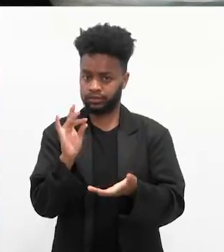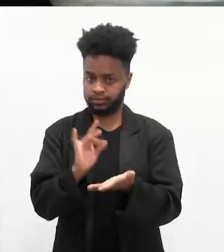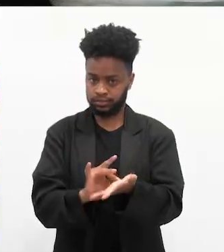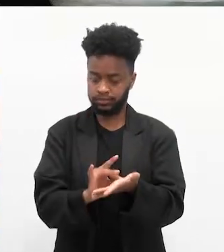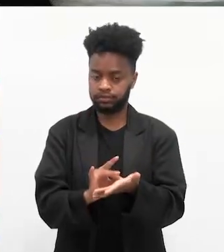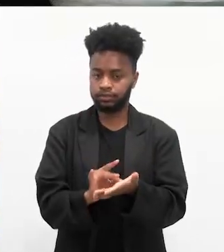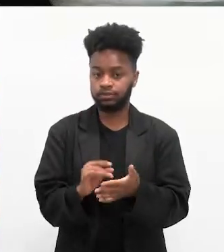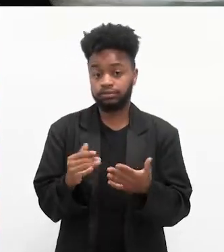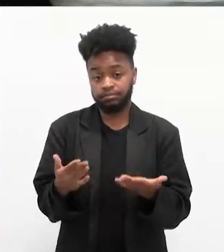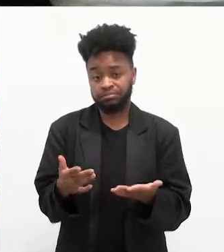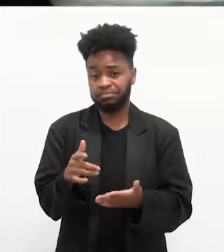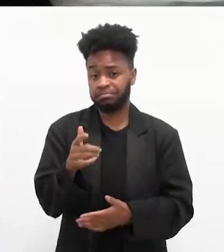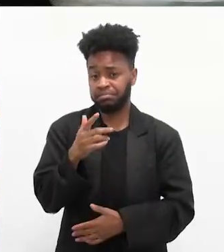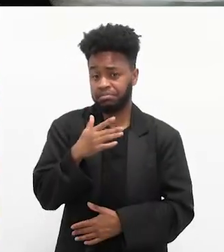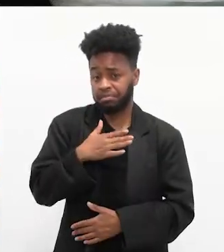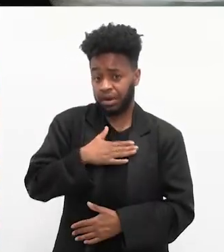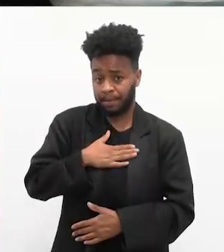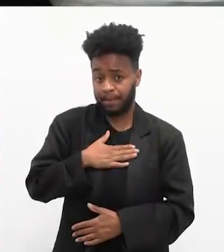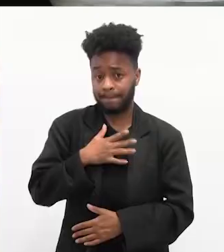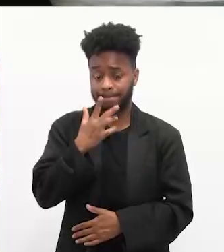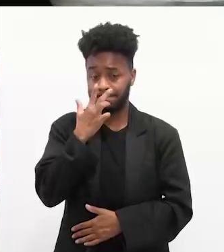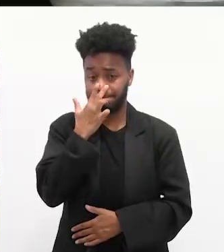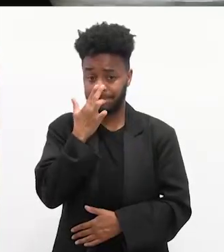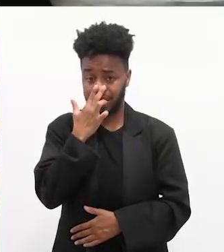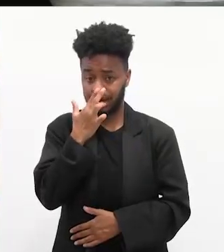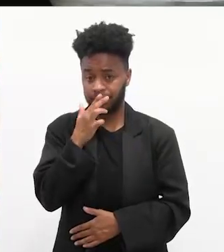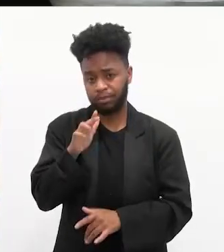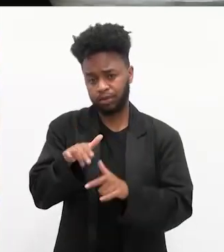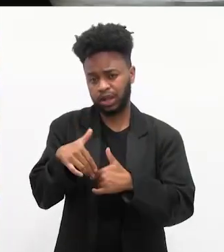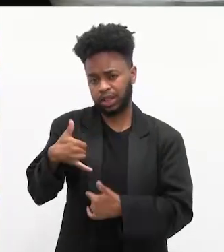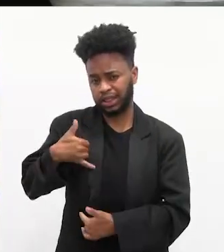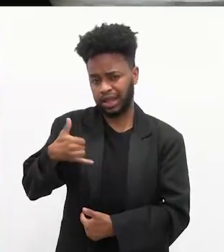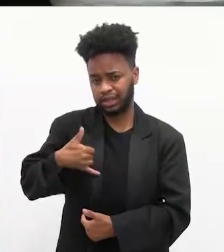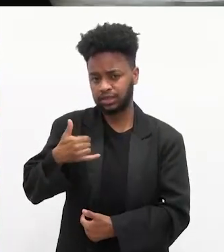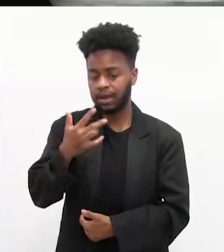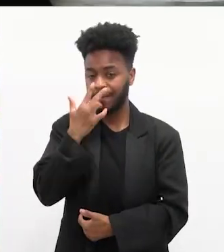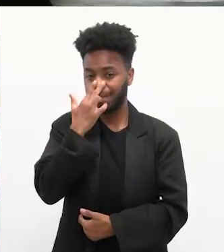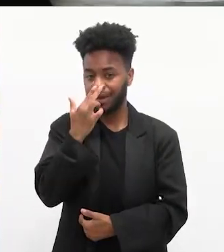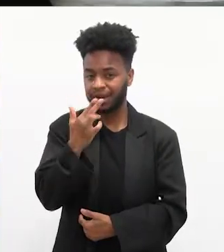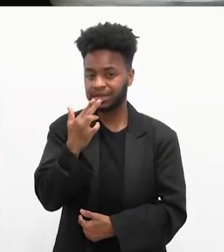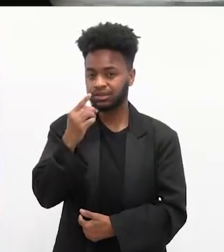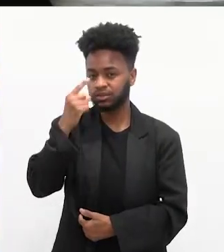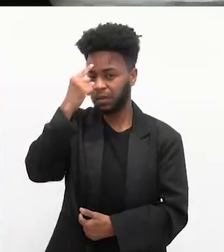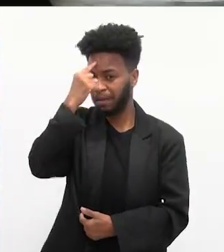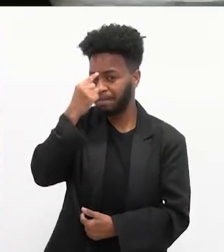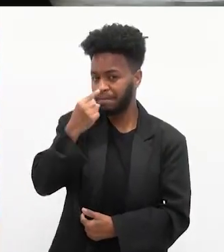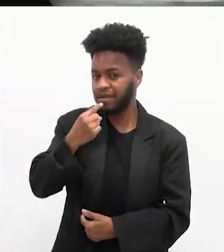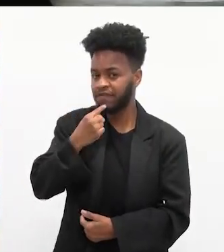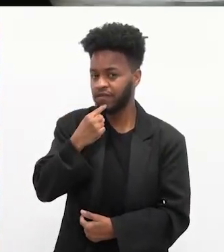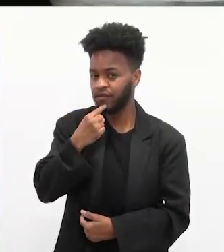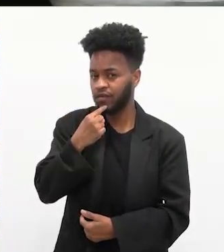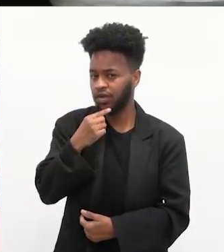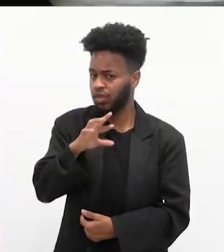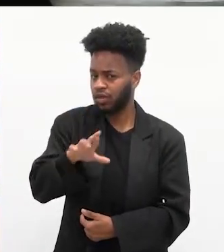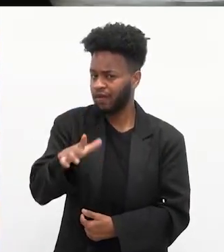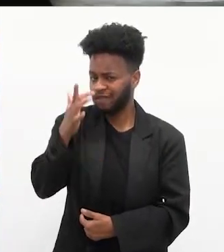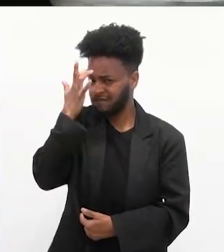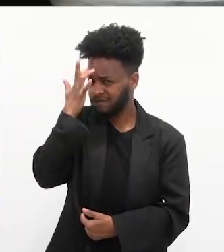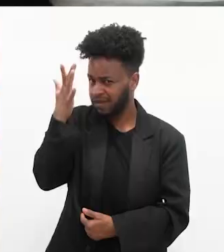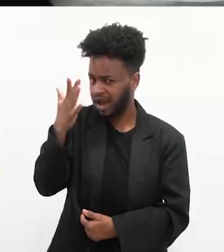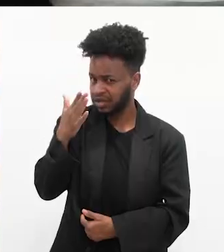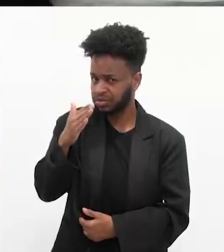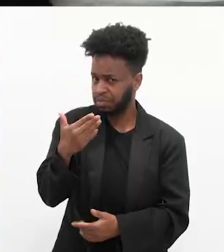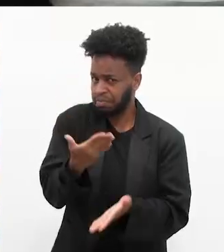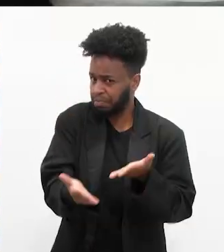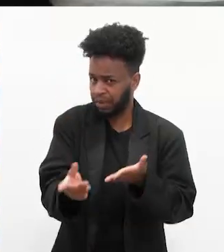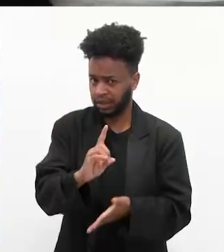que realmente precisam. E ele me parece, assim, até pela idade, um perfil que não